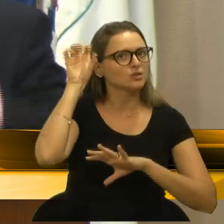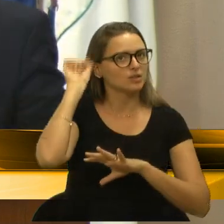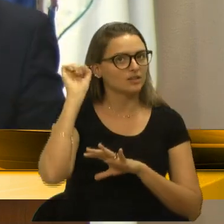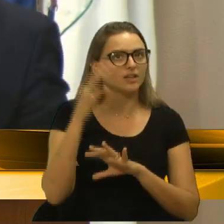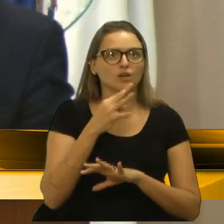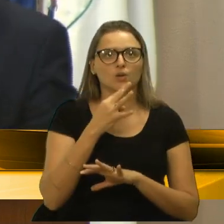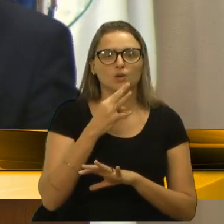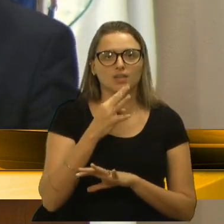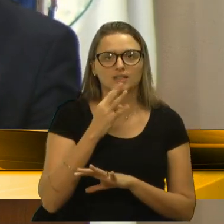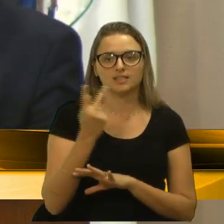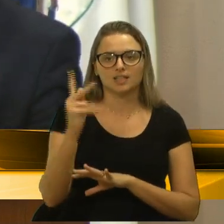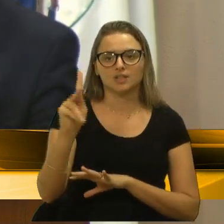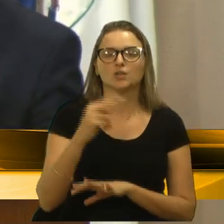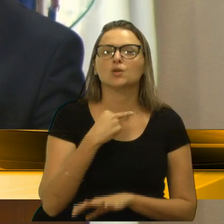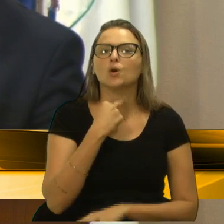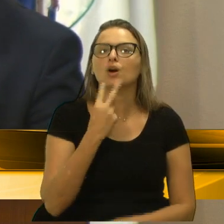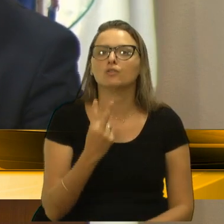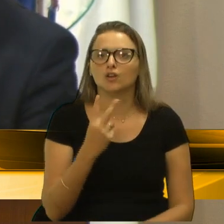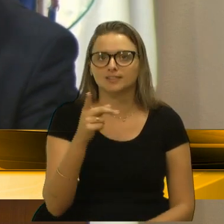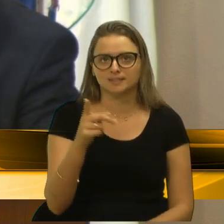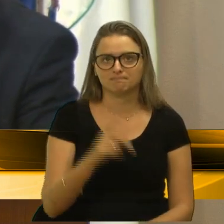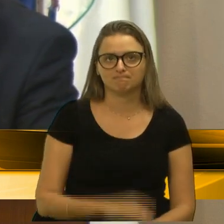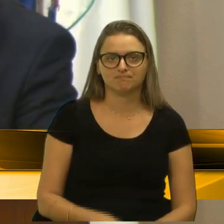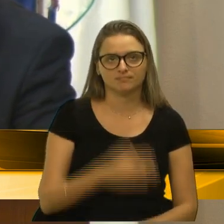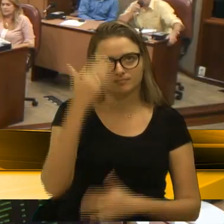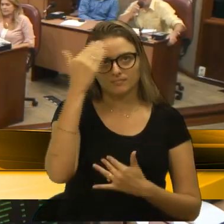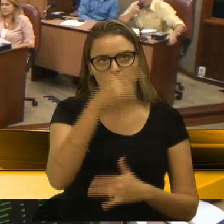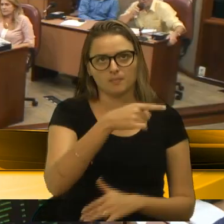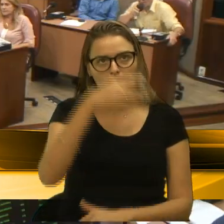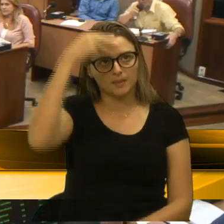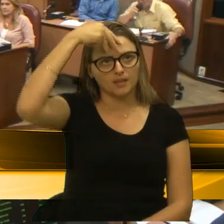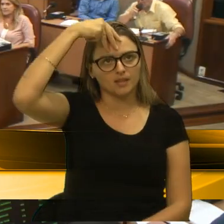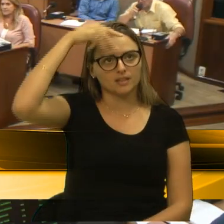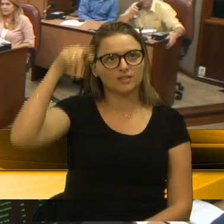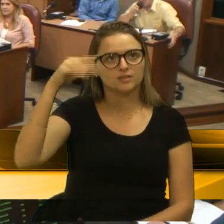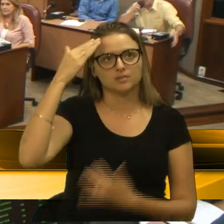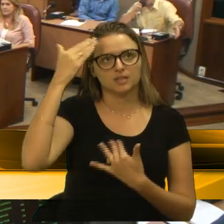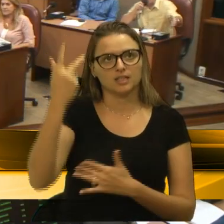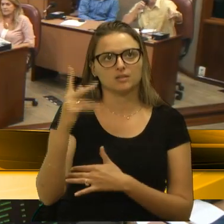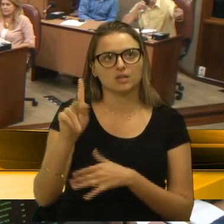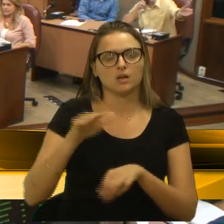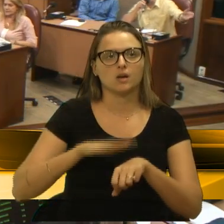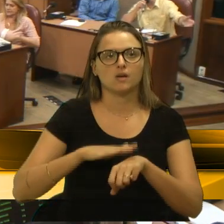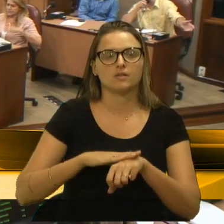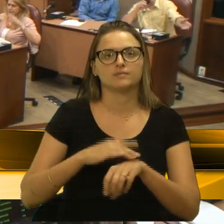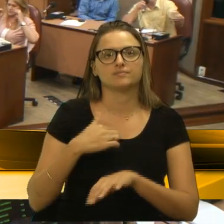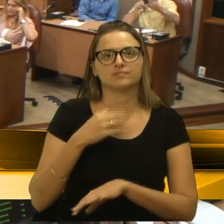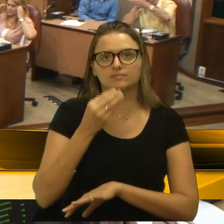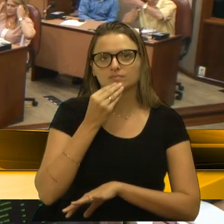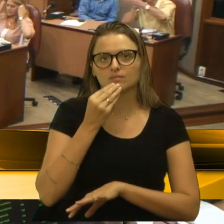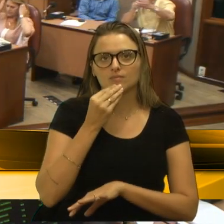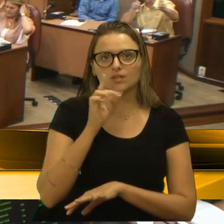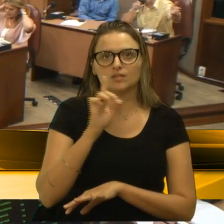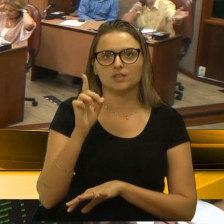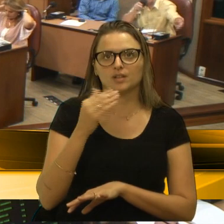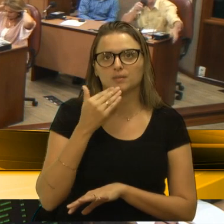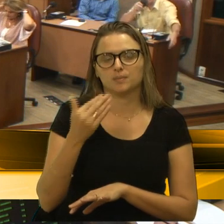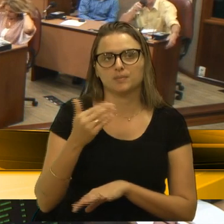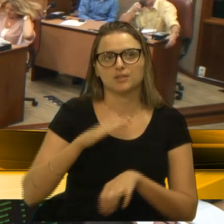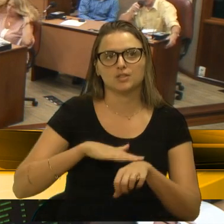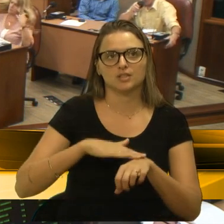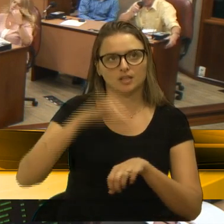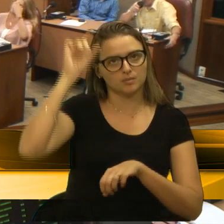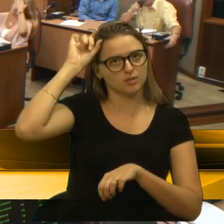pouquinho o tom da sua voz. Seu a parte, vereador Kiko. Vereador Meneguzzi, obrigado pela parte. É claro que eu não ia pedir a parte do vereador Chico, né, em